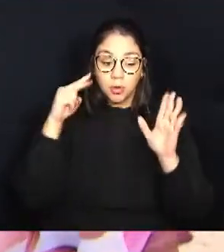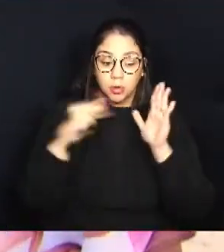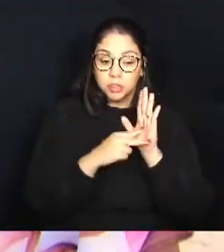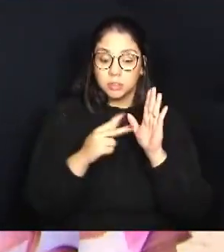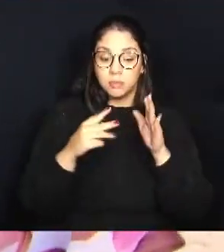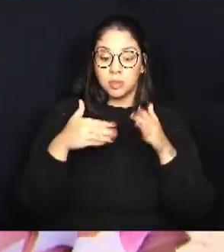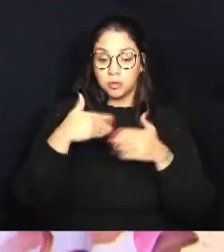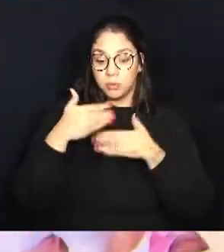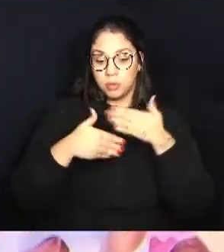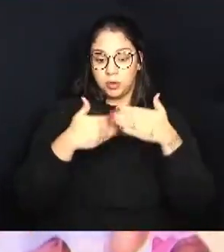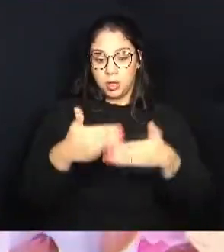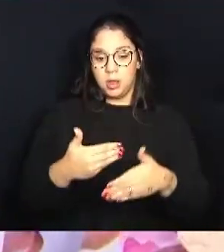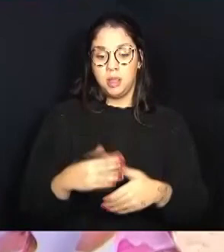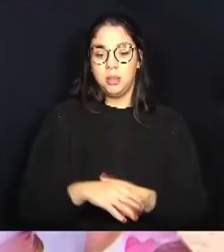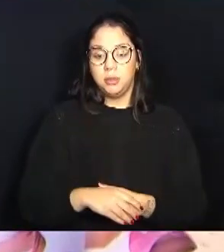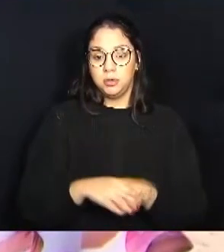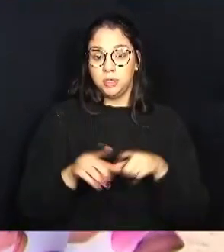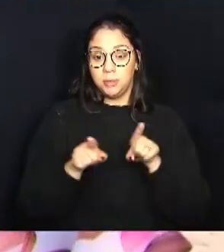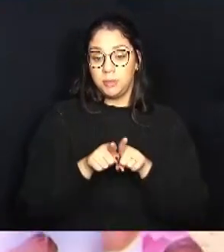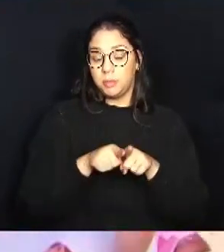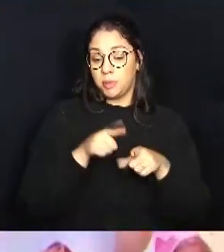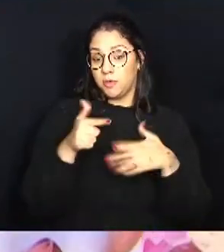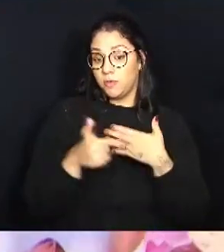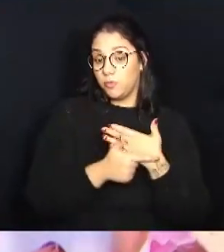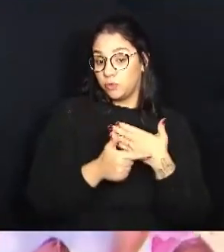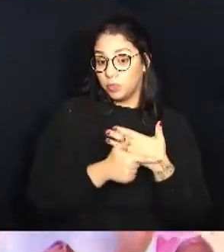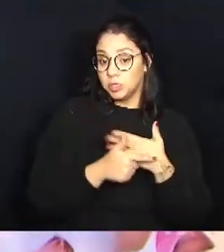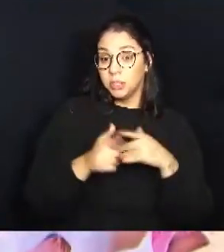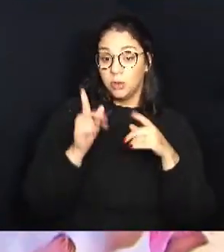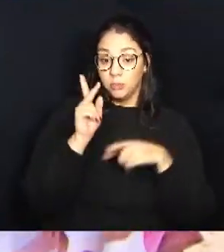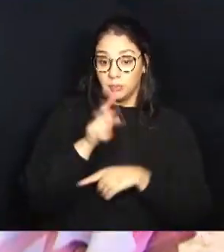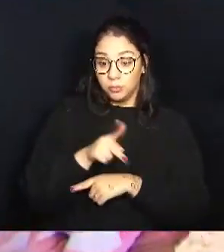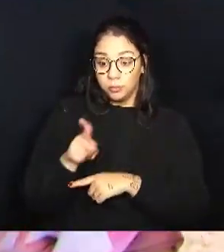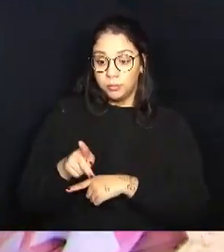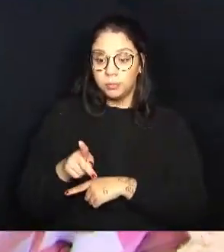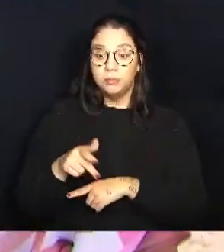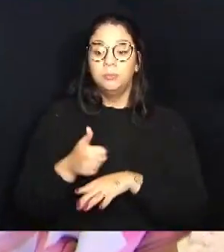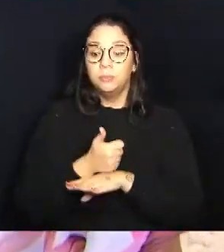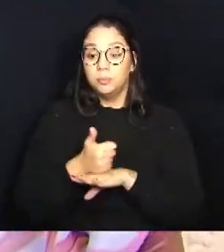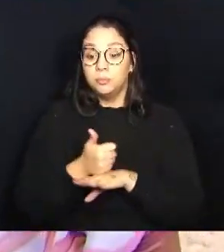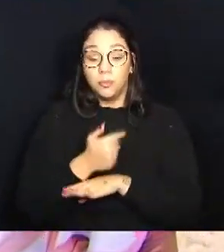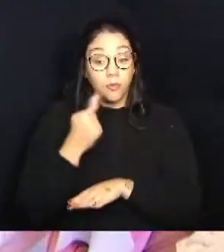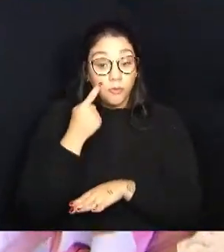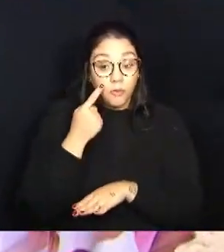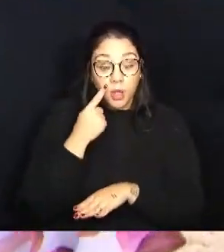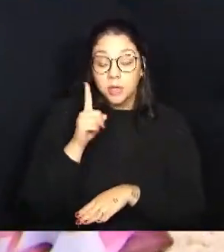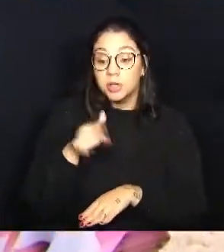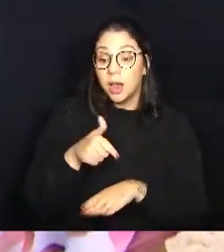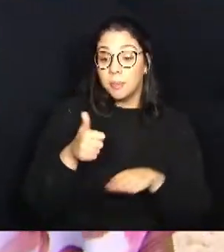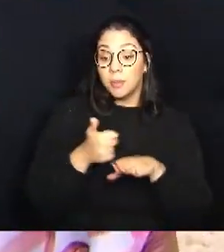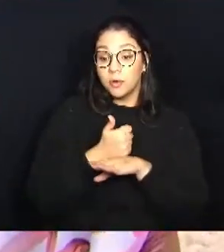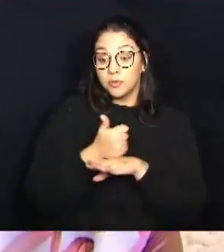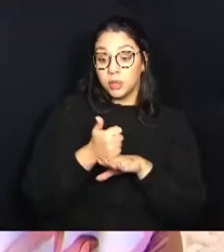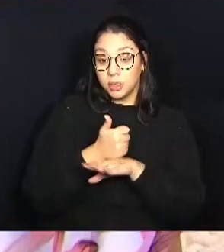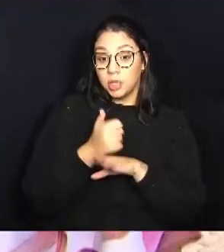pelo reconhecimento da função docente dessas profissionais. Veja, são profissionais